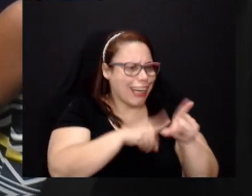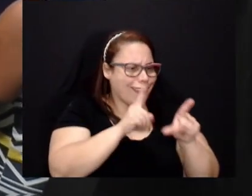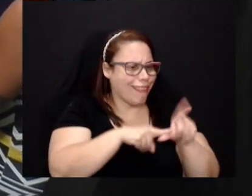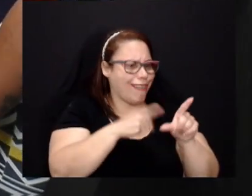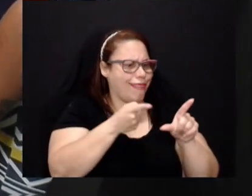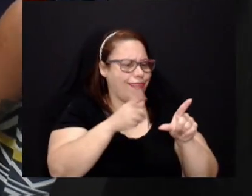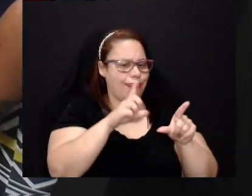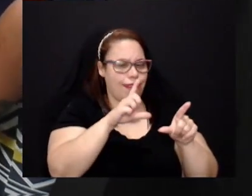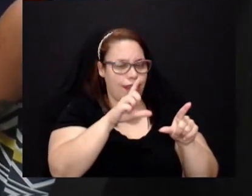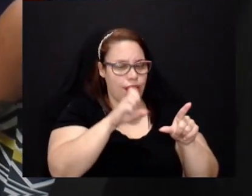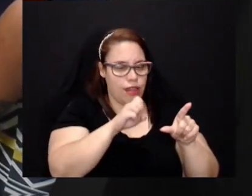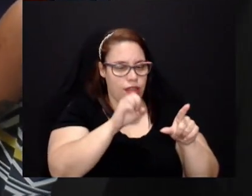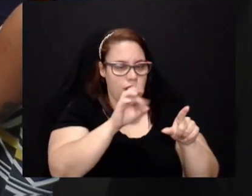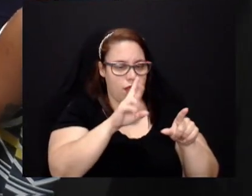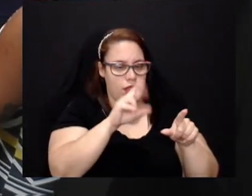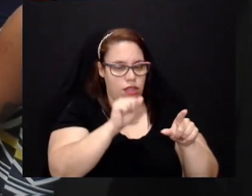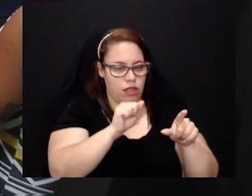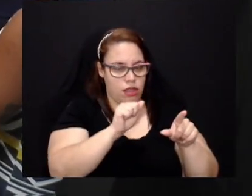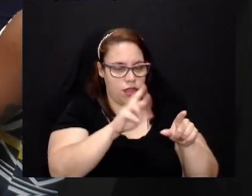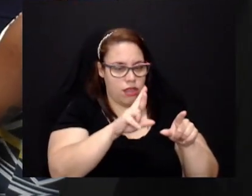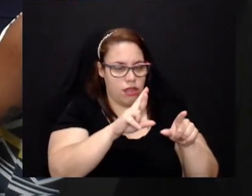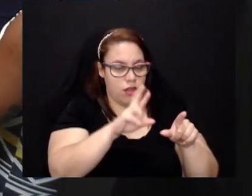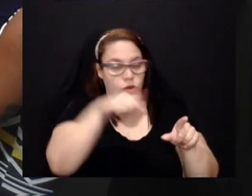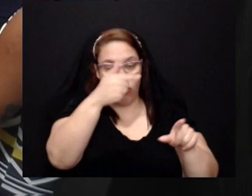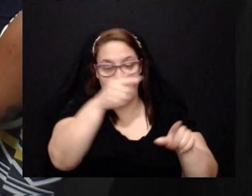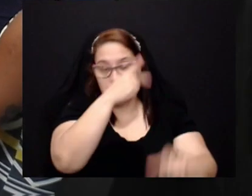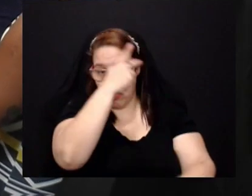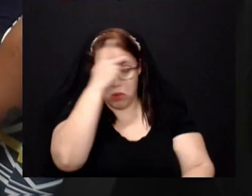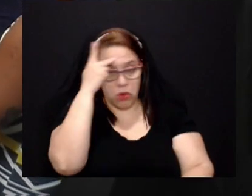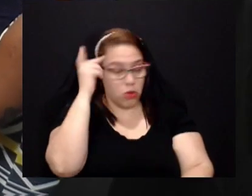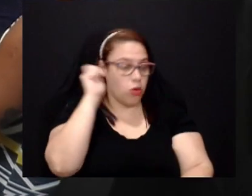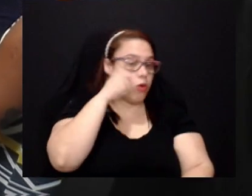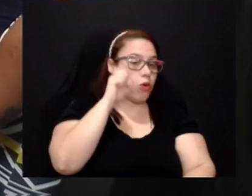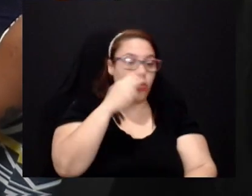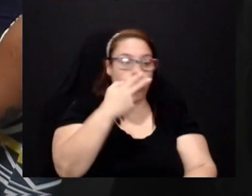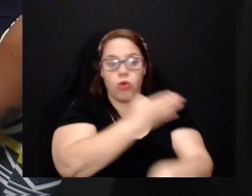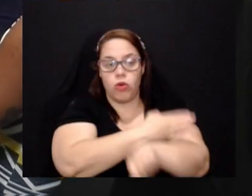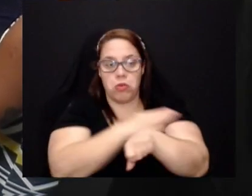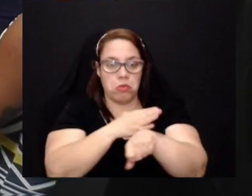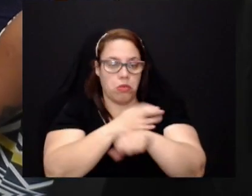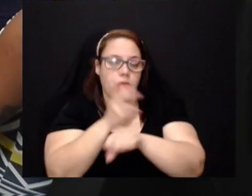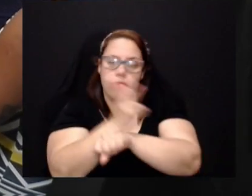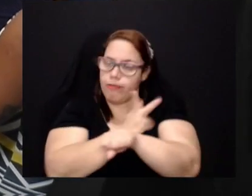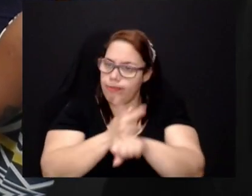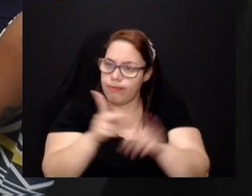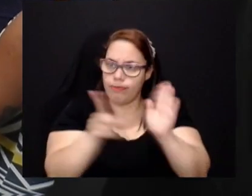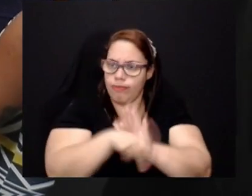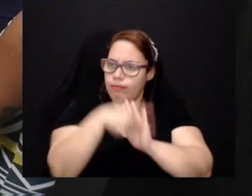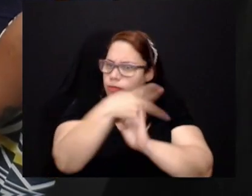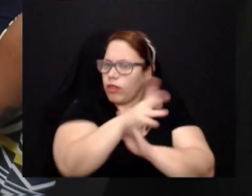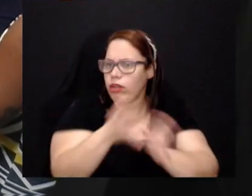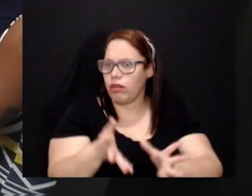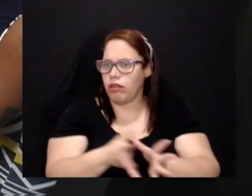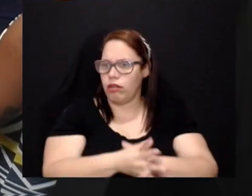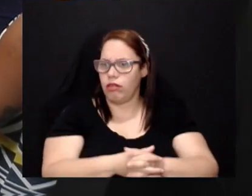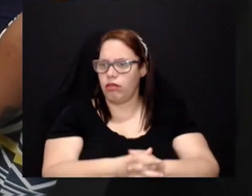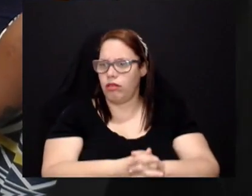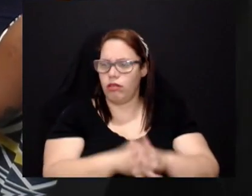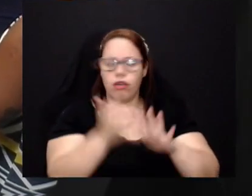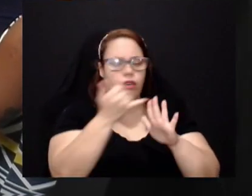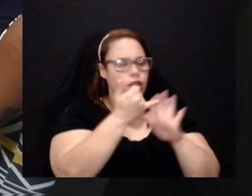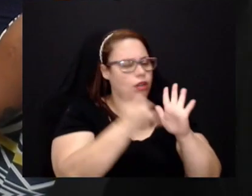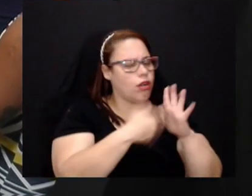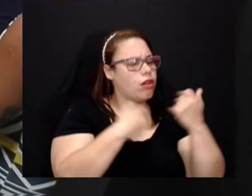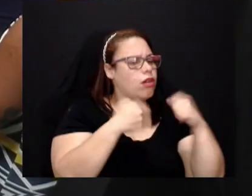outros, sejam outros negros ou brancos. Nós temos que buscar, cada um tem que buscar individualmente, e as instituições precisam